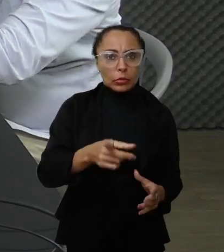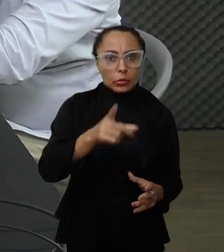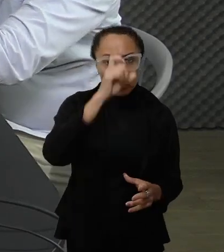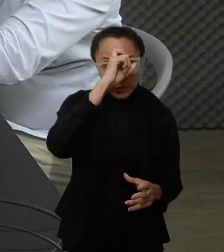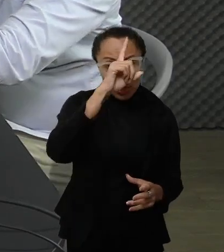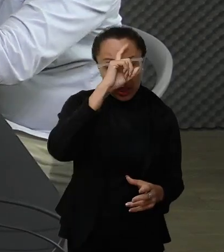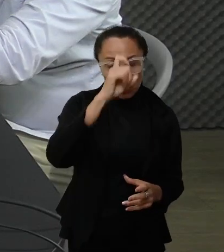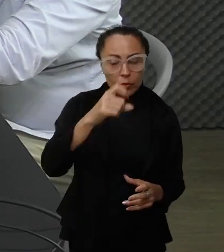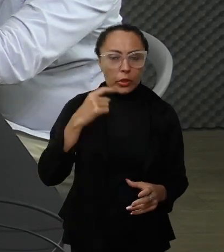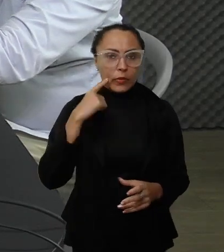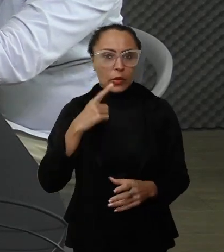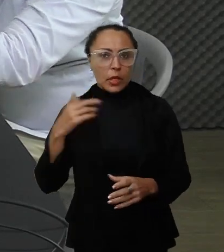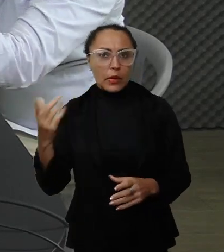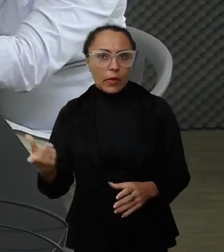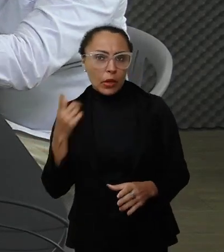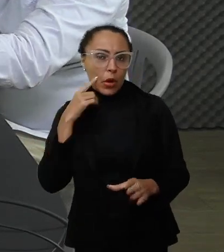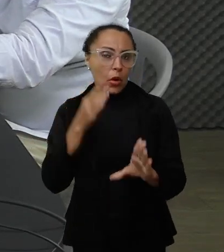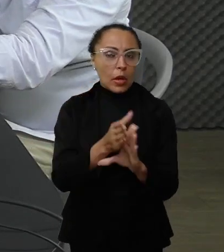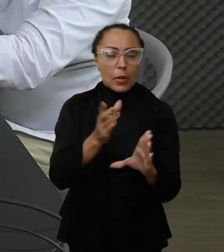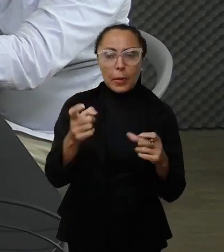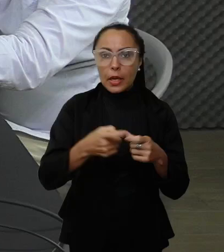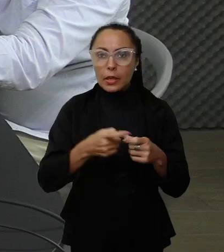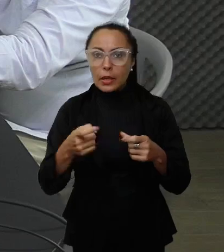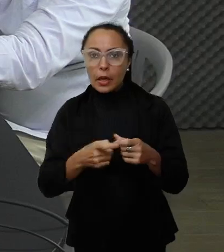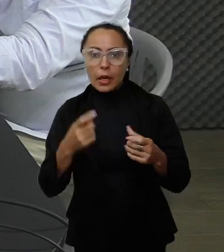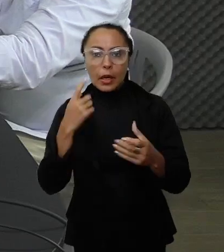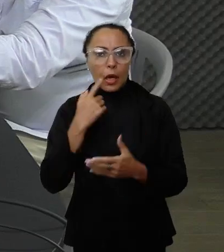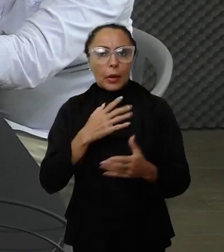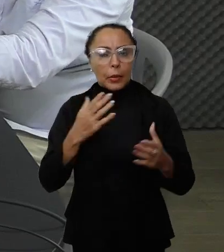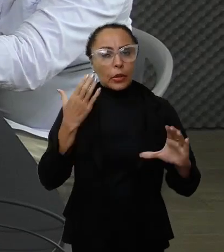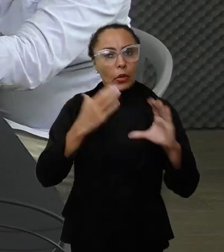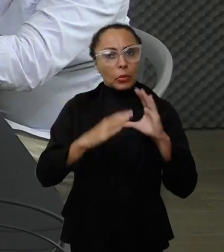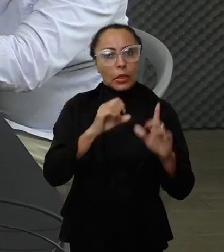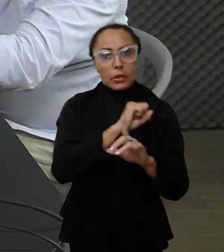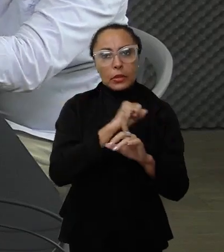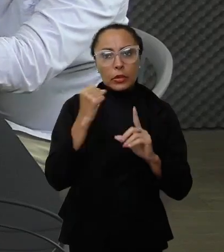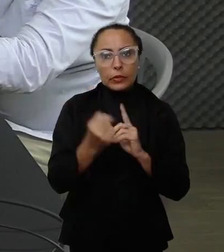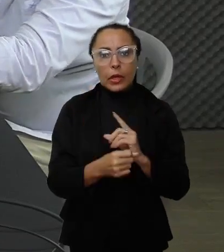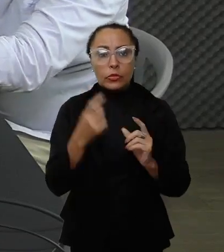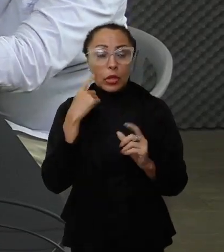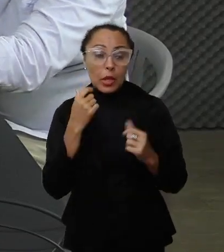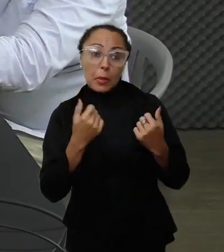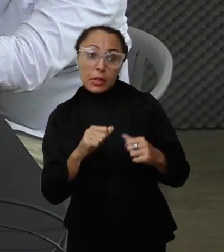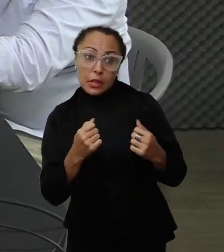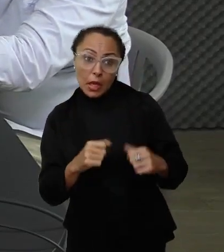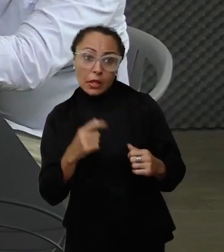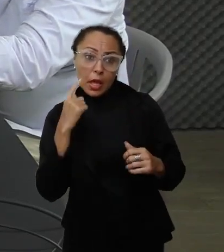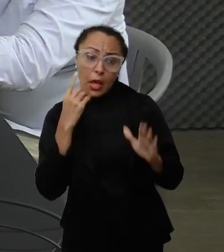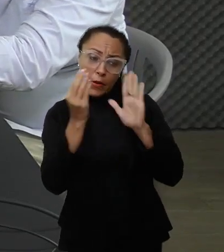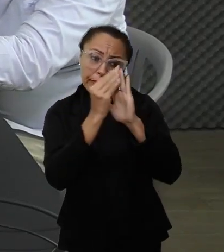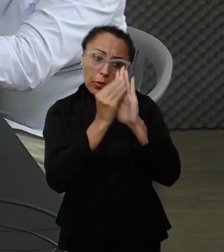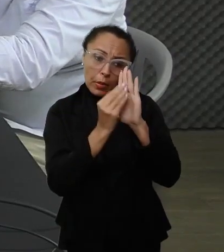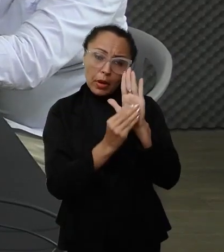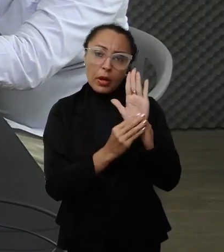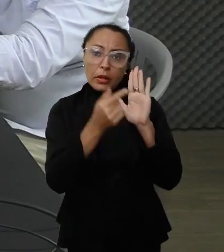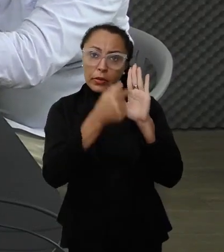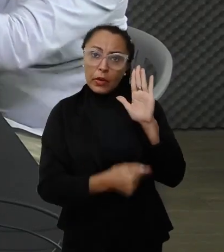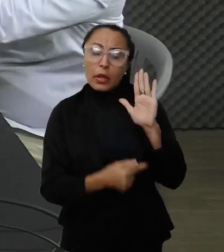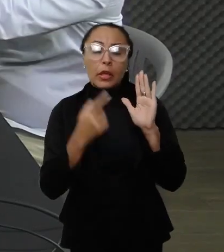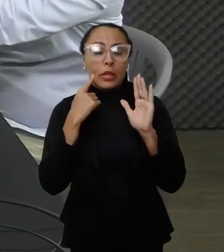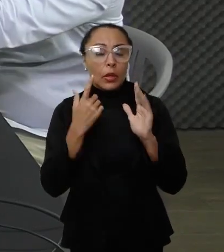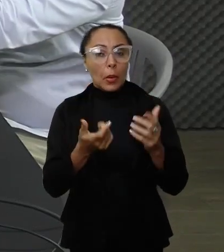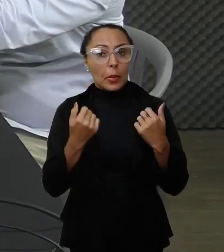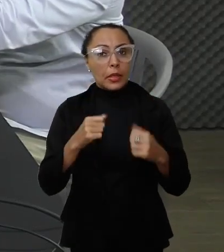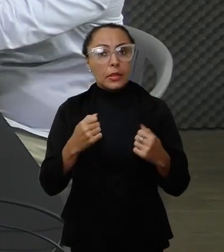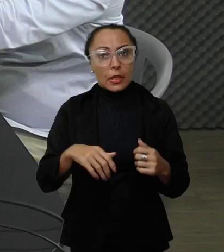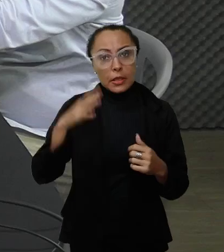fazer uma consulta médica. Mas eu acredito que você que é da comunicação social, você já fica assim, não, a gente tem que ter informativo ali. A pessoa que vai para consulta médica, ela tem que saber